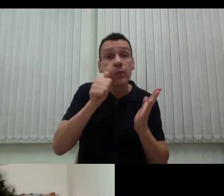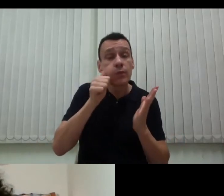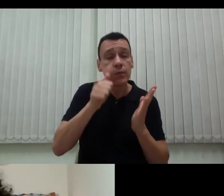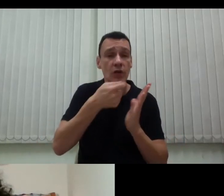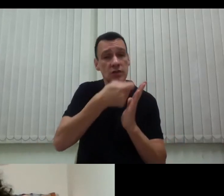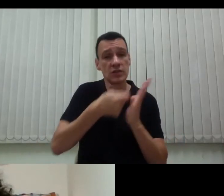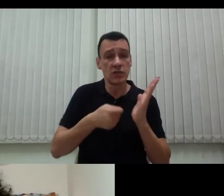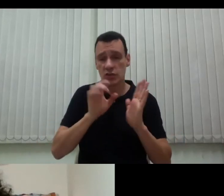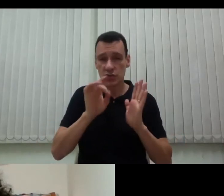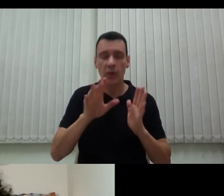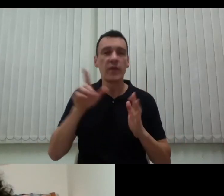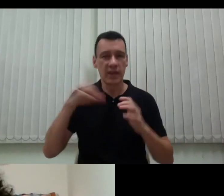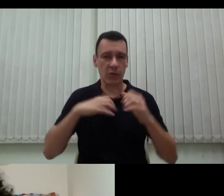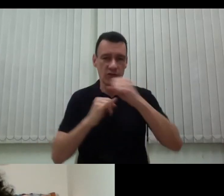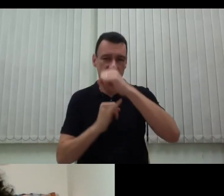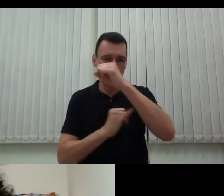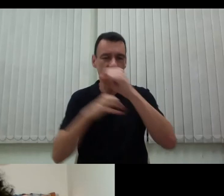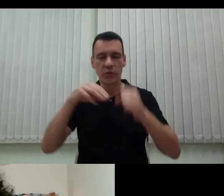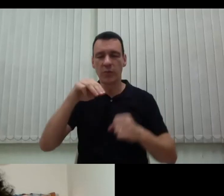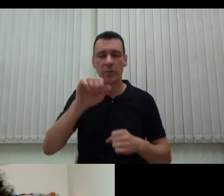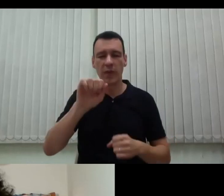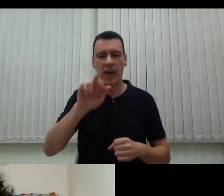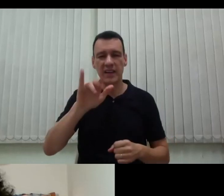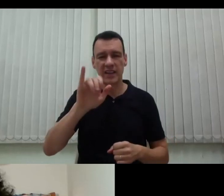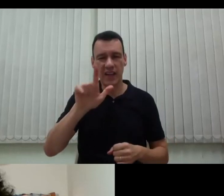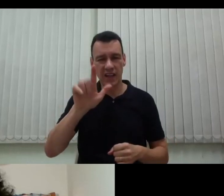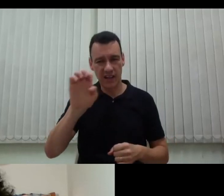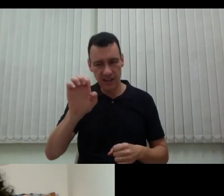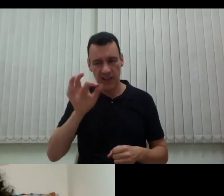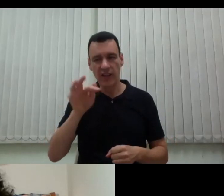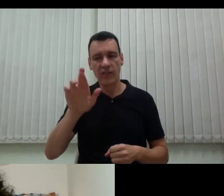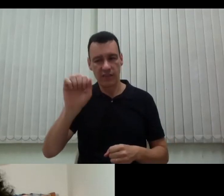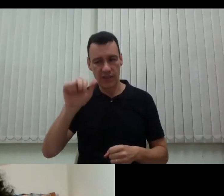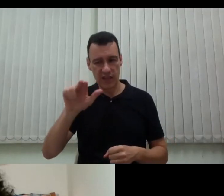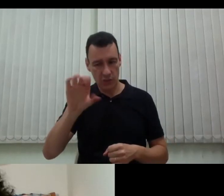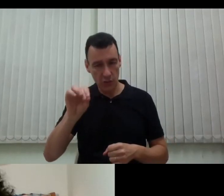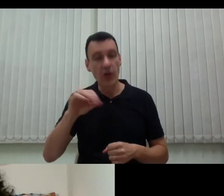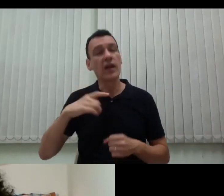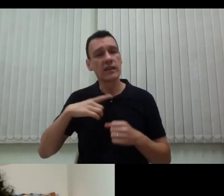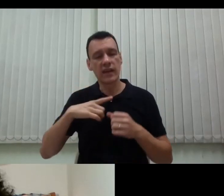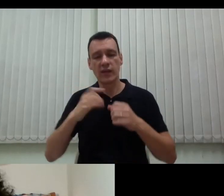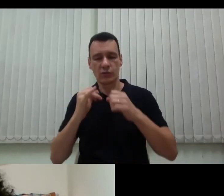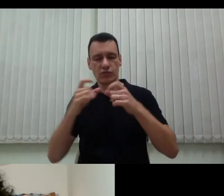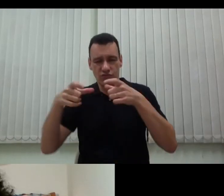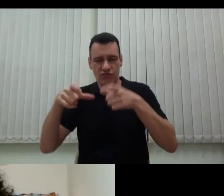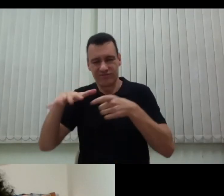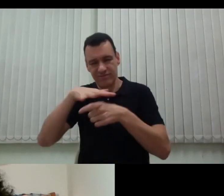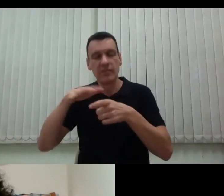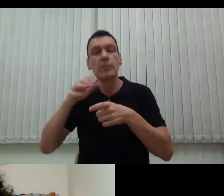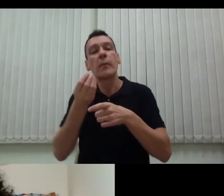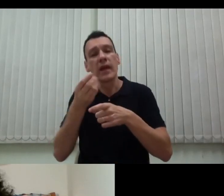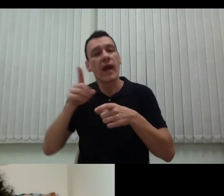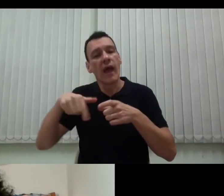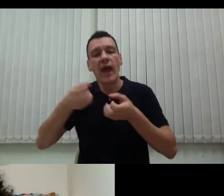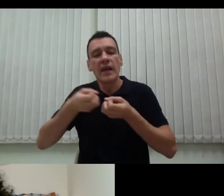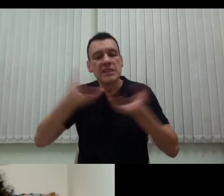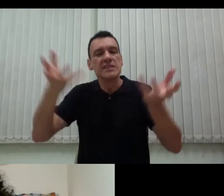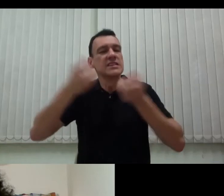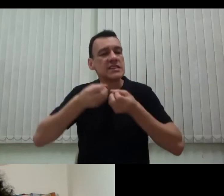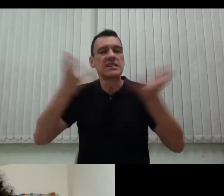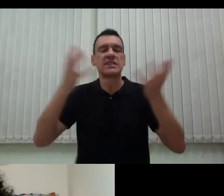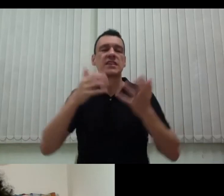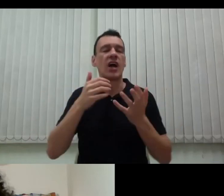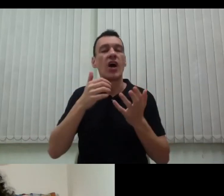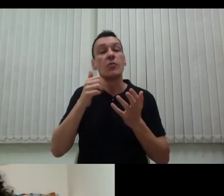Franco, nós temos um trabalho para difundir a produção dessas mulheres, no sentido de combater esse epistemicídio que elas sofrem,